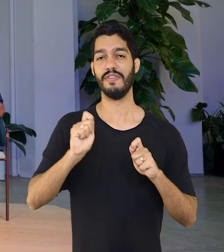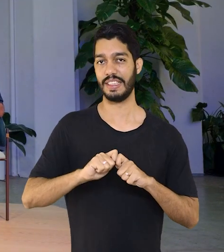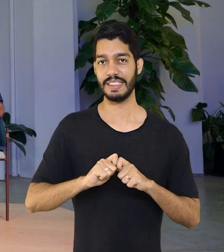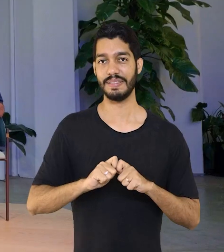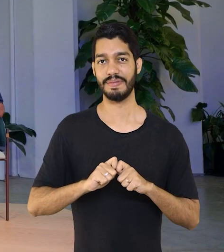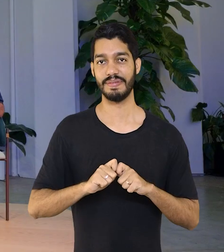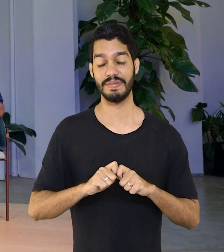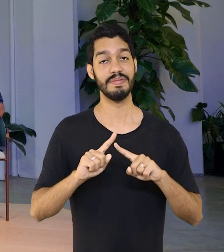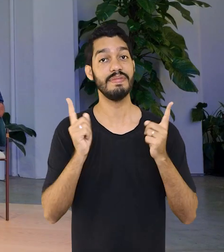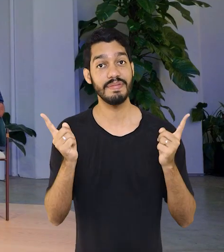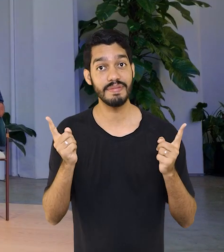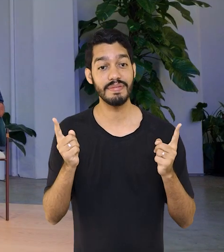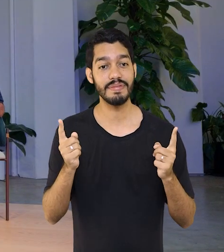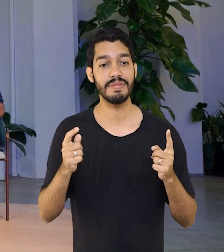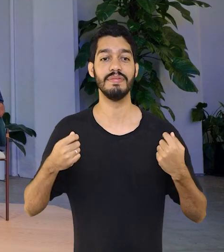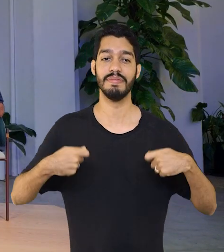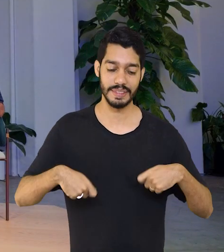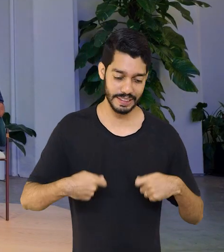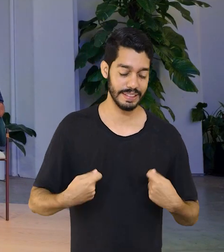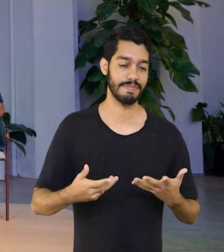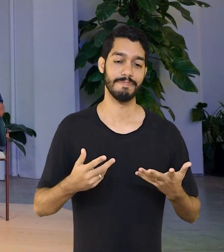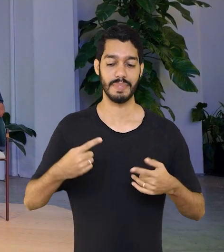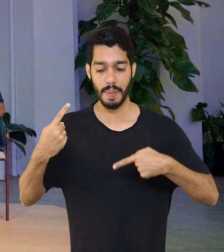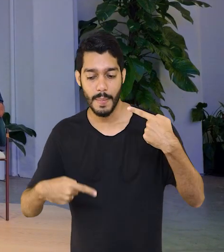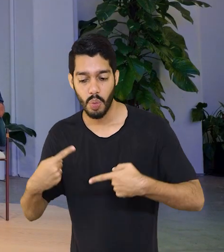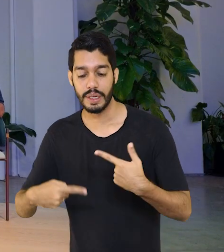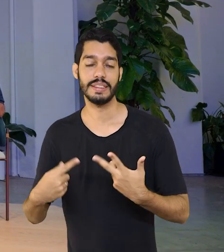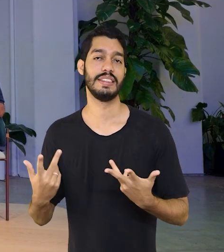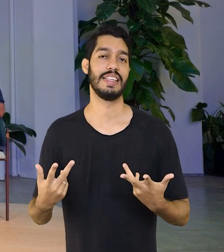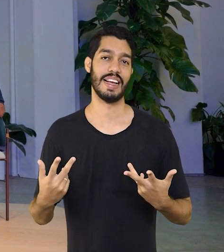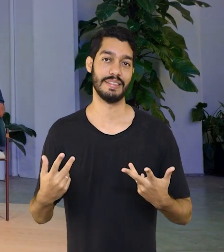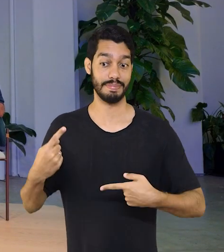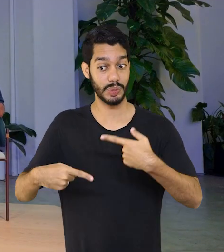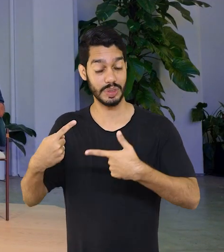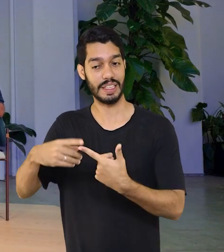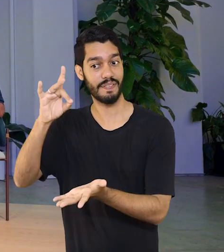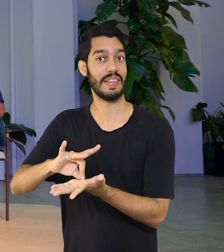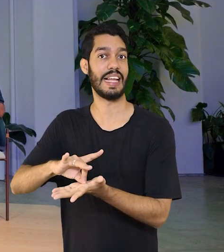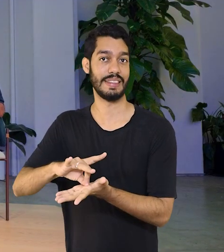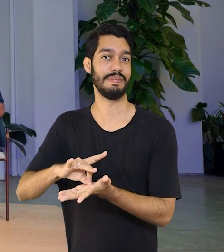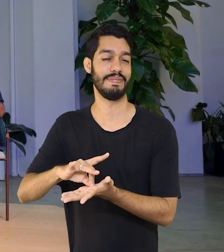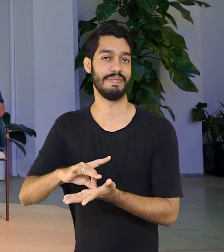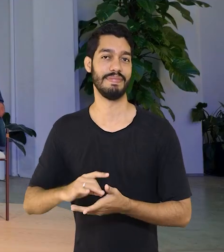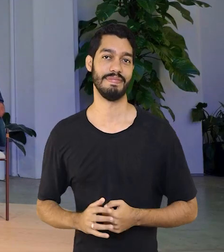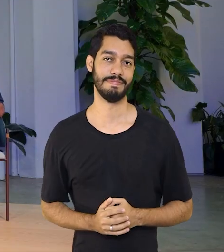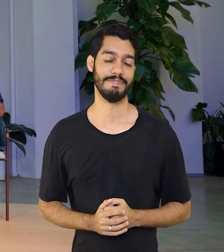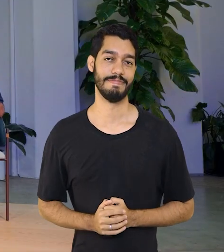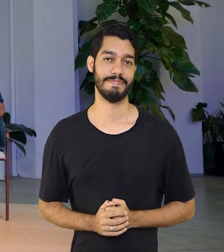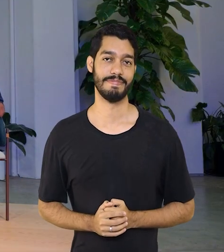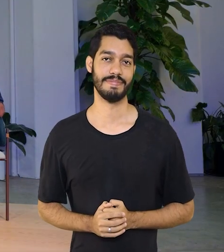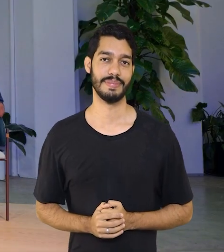aí. Mas é preciso política com P maior, com P